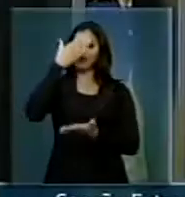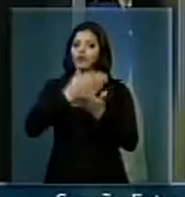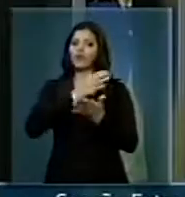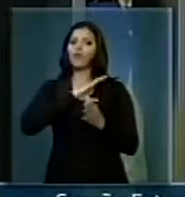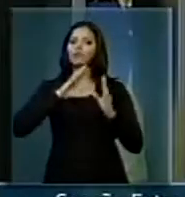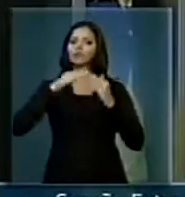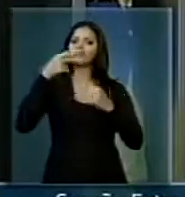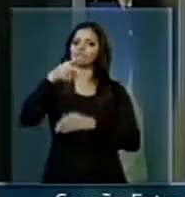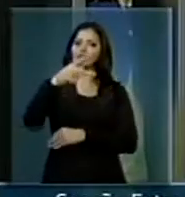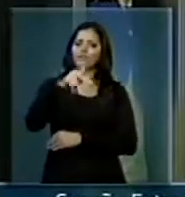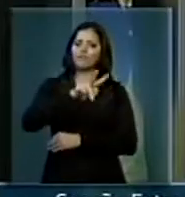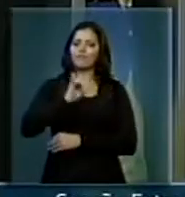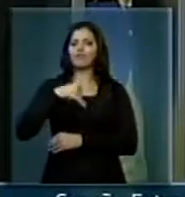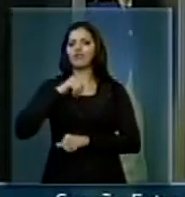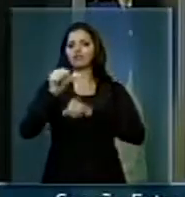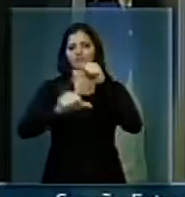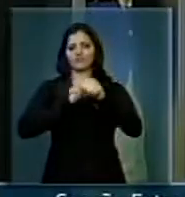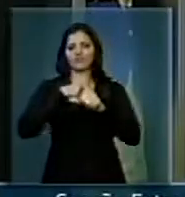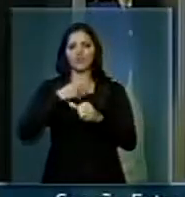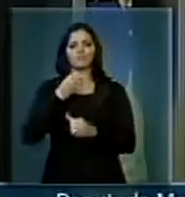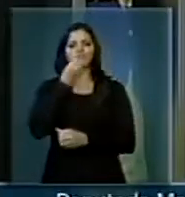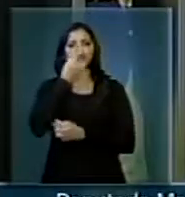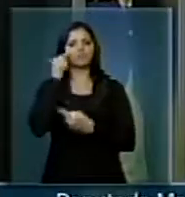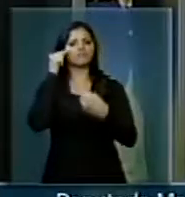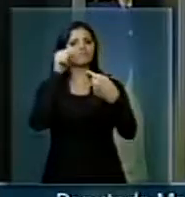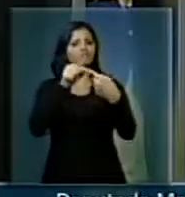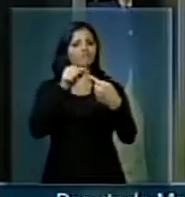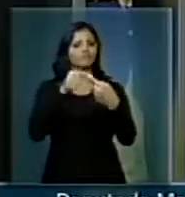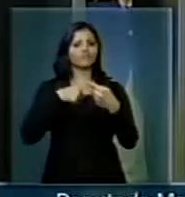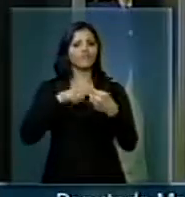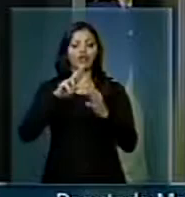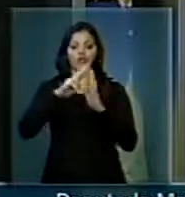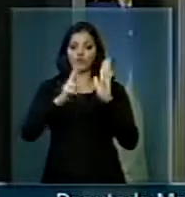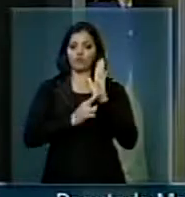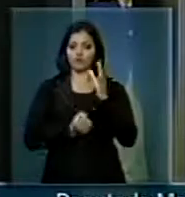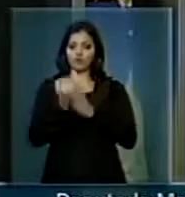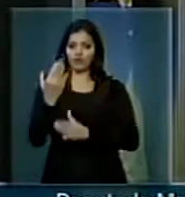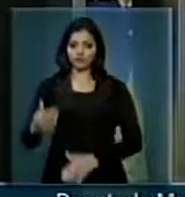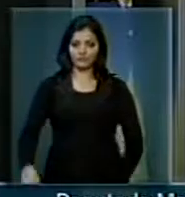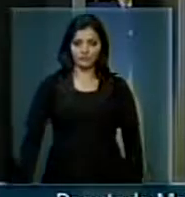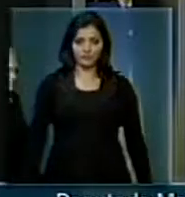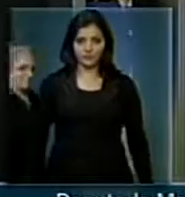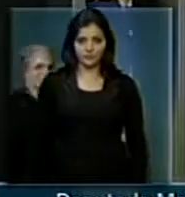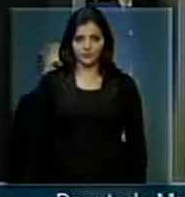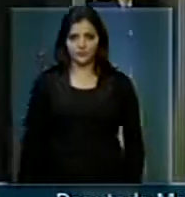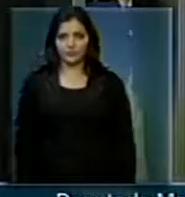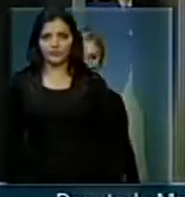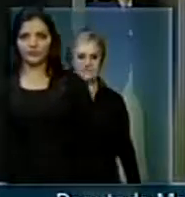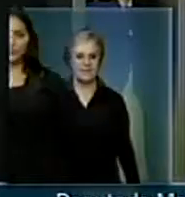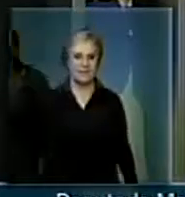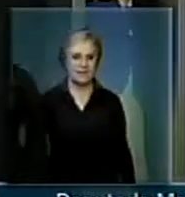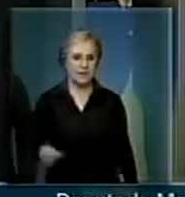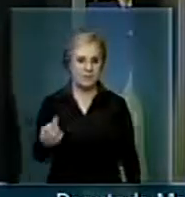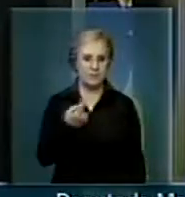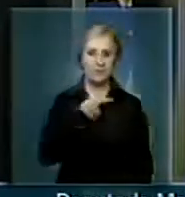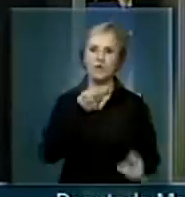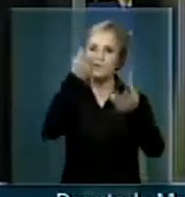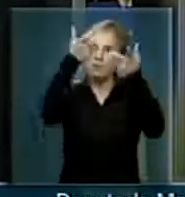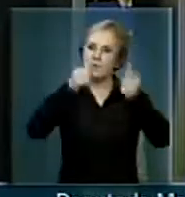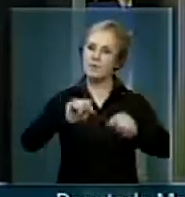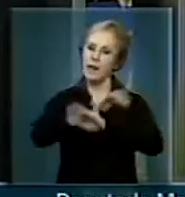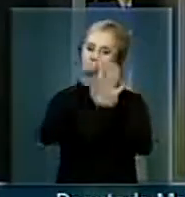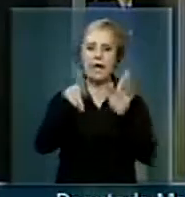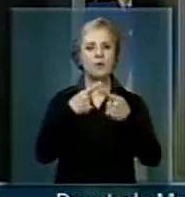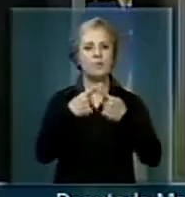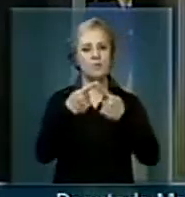comissão, a sua comissão, chegará a um bom termo dessa regulamentação. Quando nós restringimos, nós estamos nos deixando claro que essa